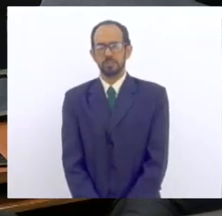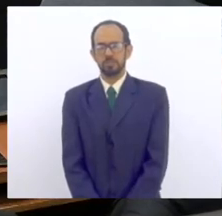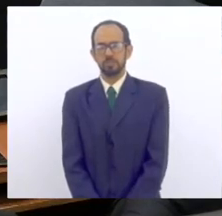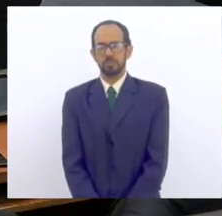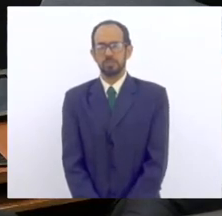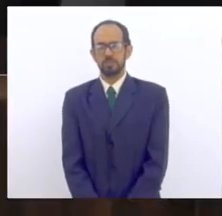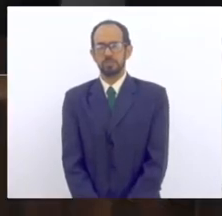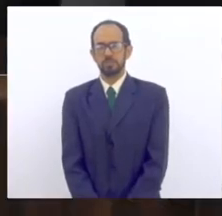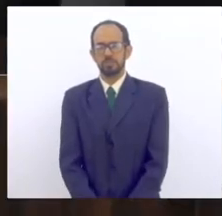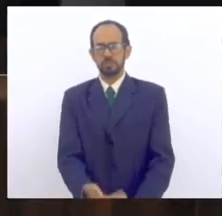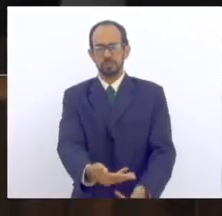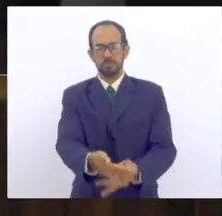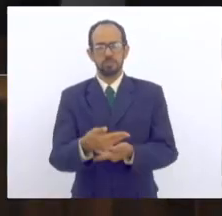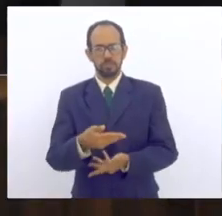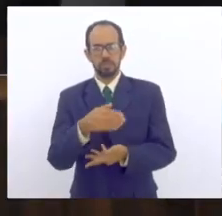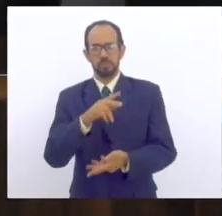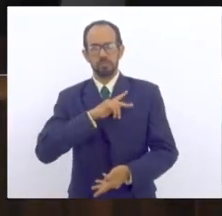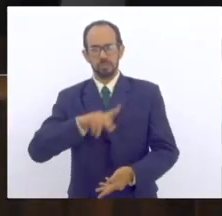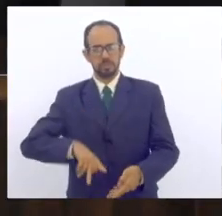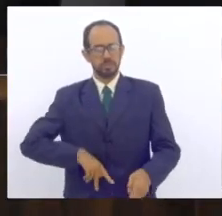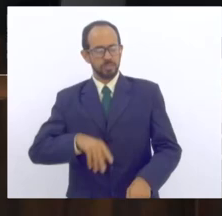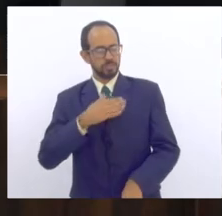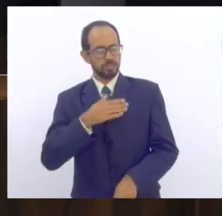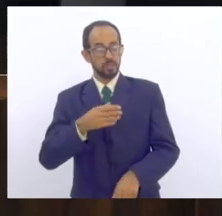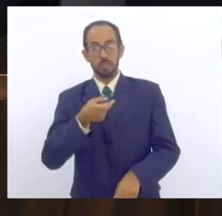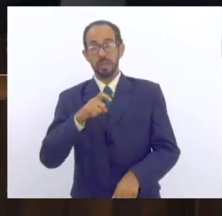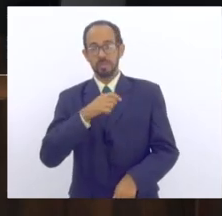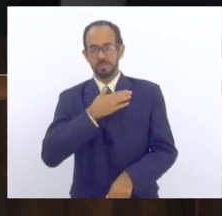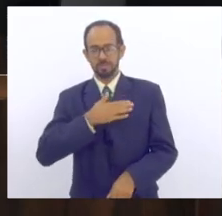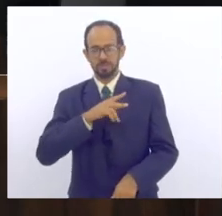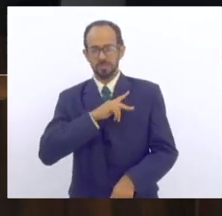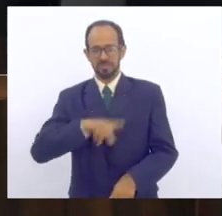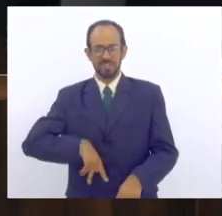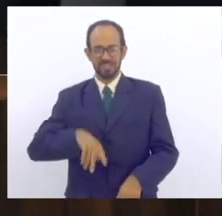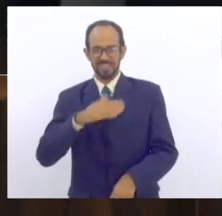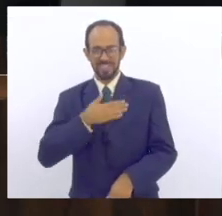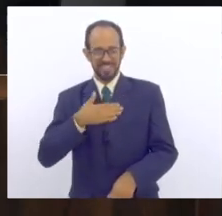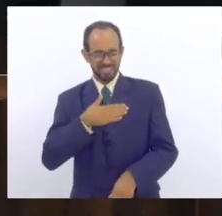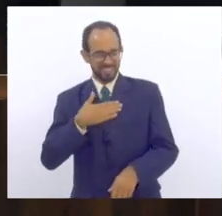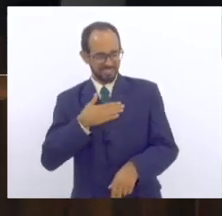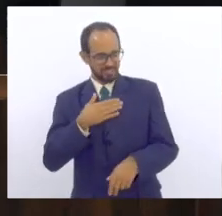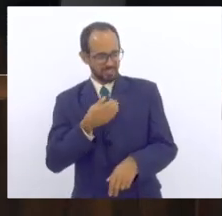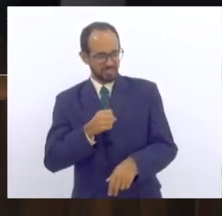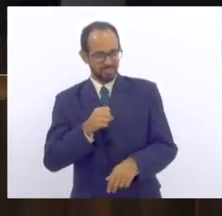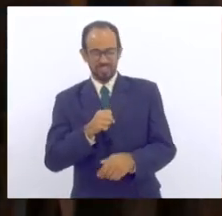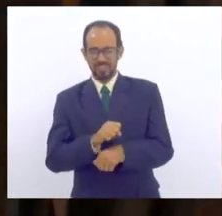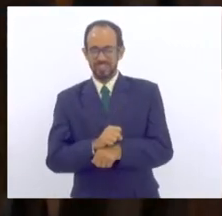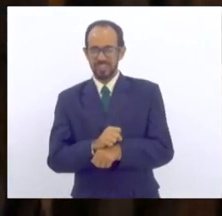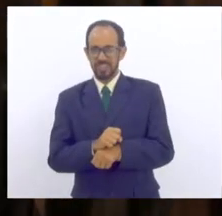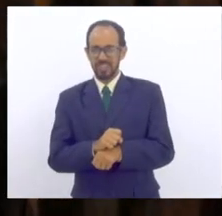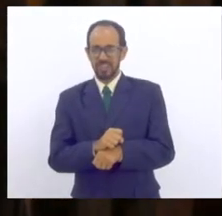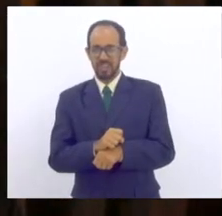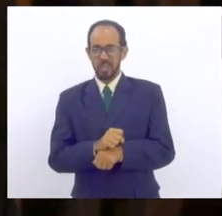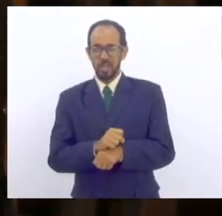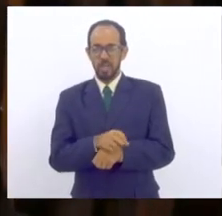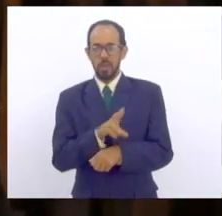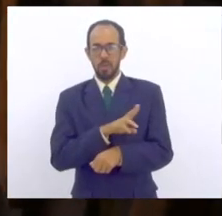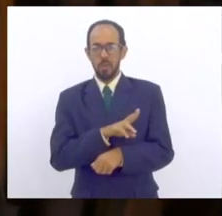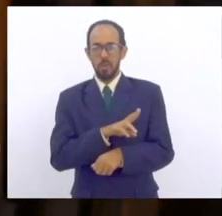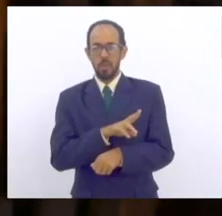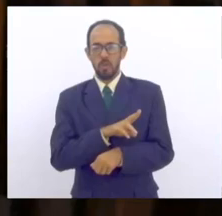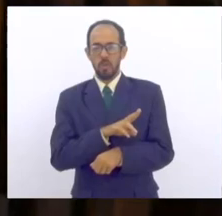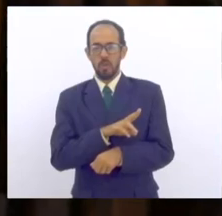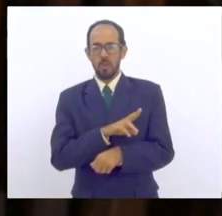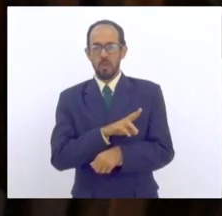convidar o meu presidente querido hoje é o dia dos ex-presidentes aqui presentes sejam todos bem-vindos em nome